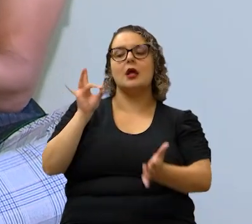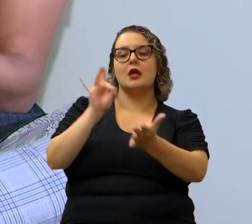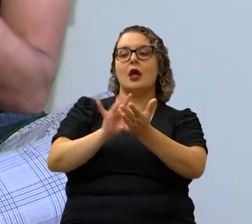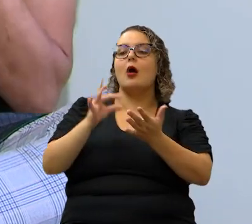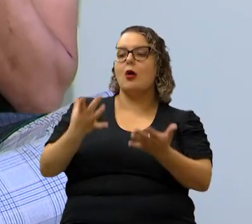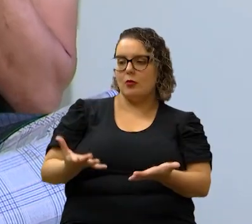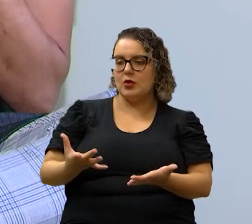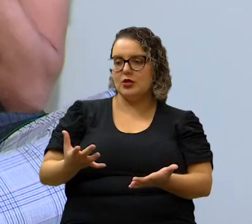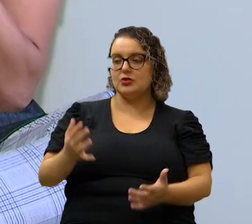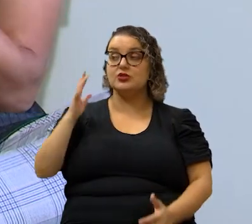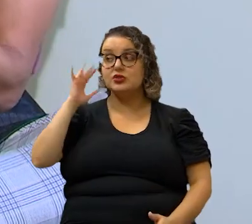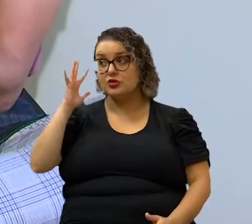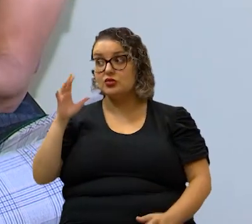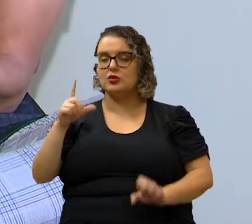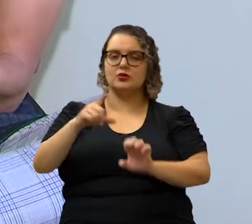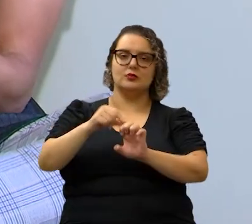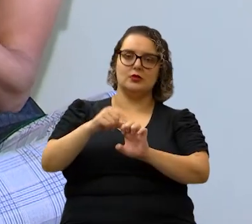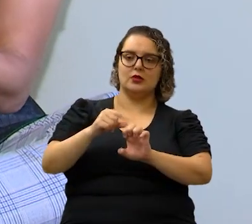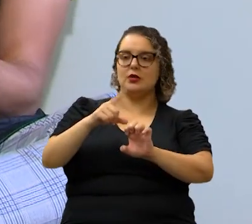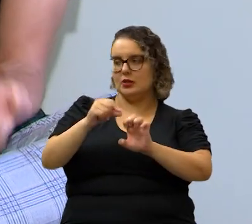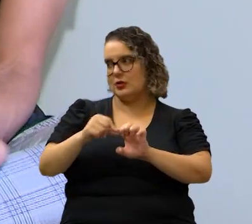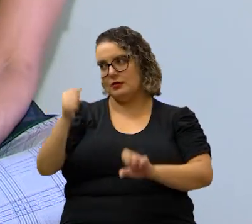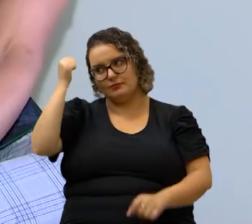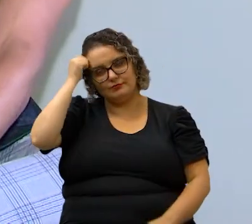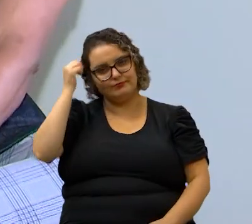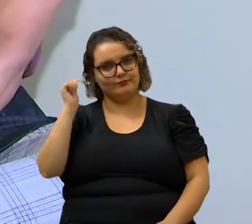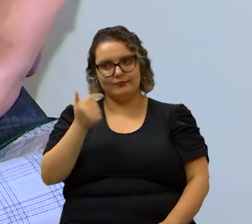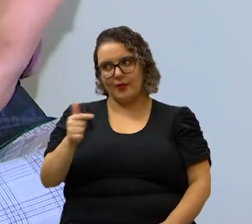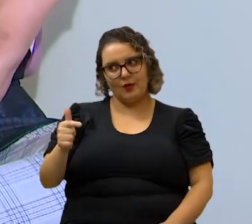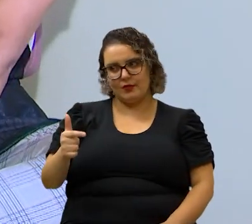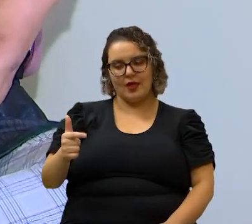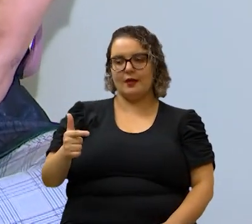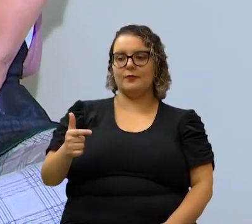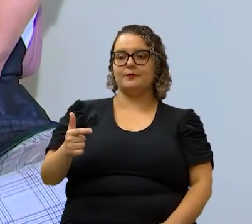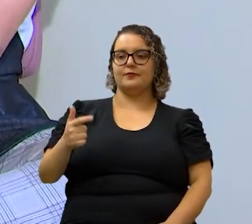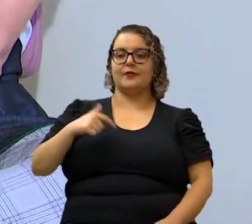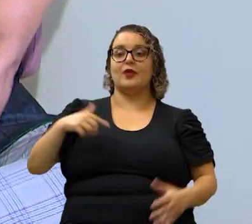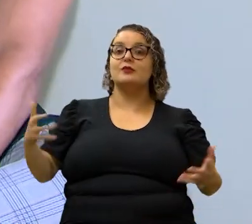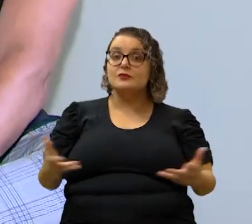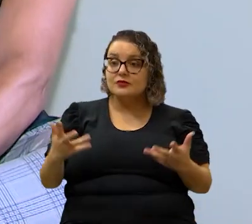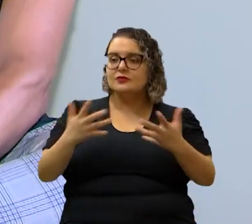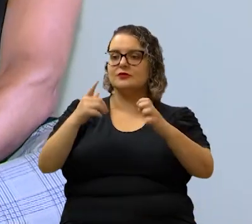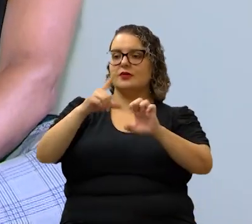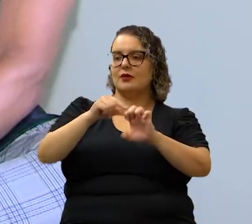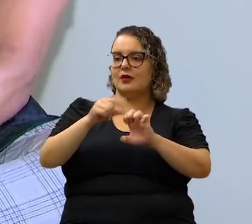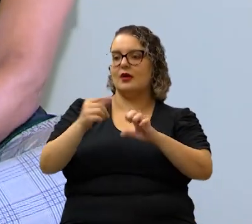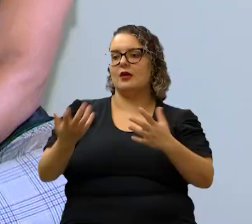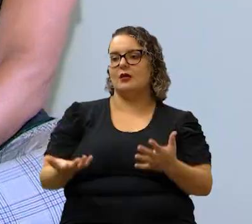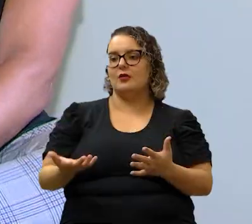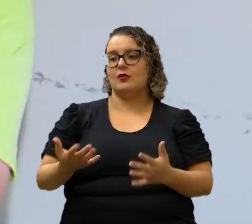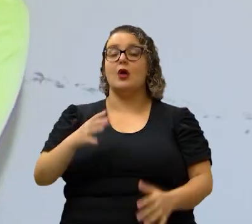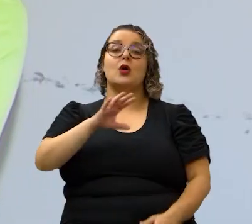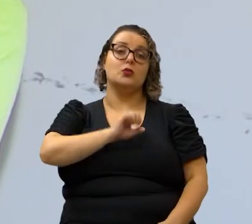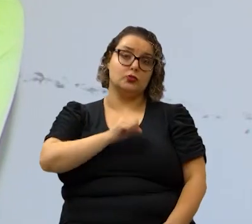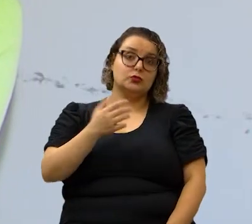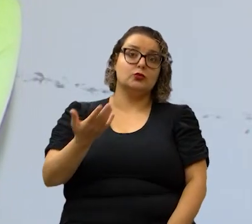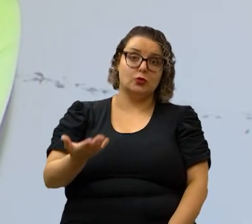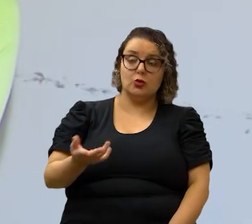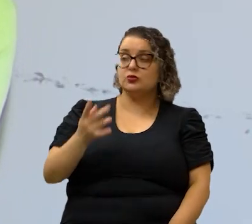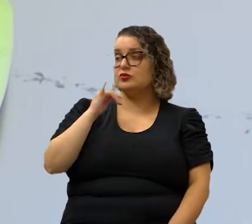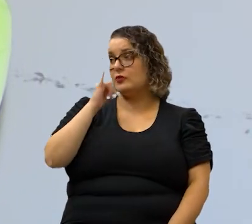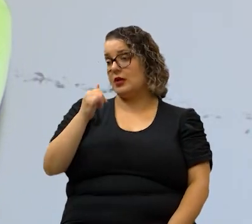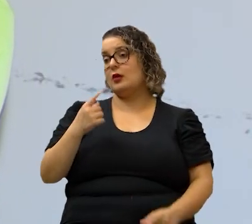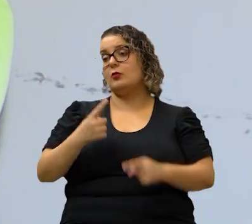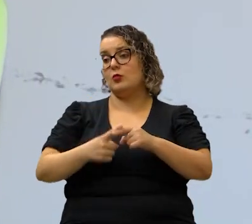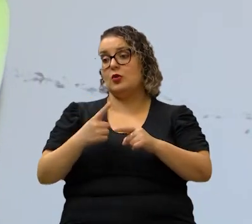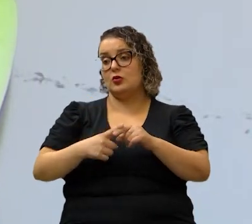realmente que tinha esse sonho de empreender, empreendeu e se arrependeu. Então, assim, eu sou entusiasta do empreendedorismo, eu gosto